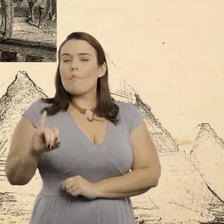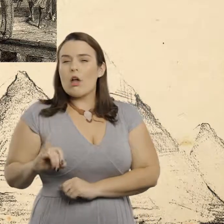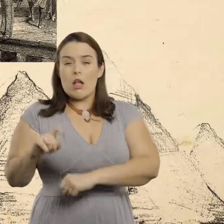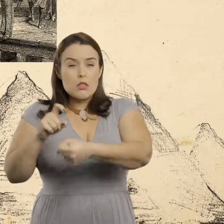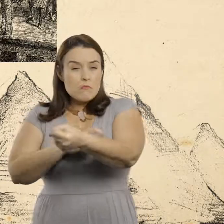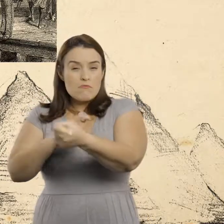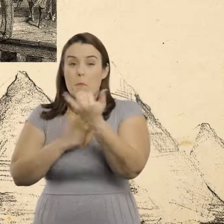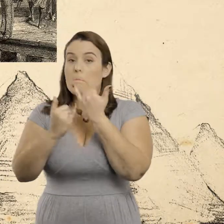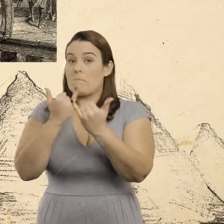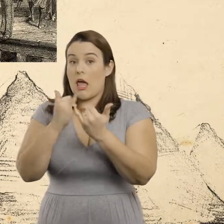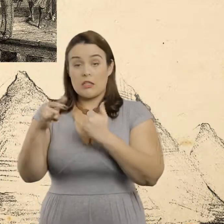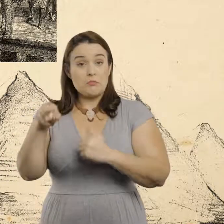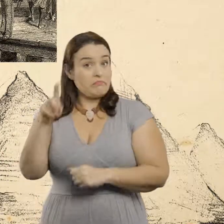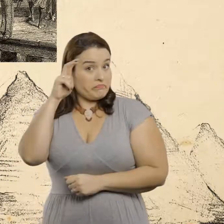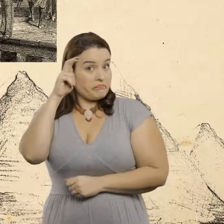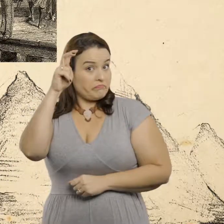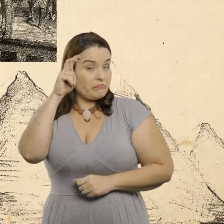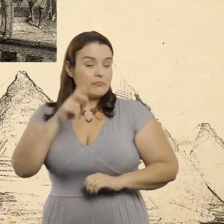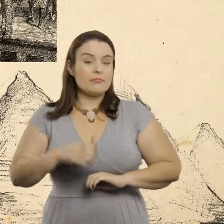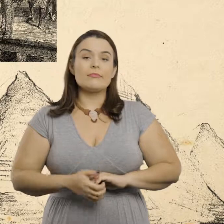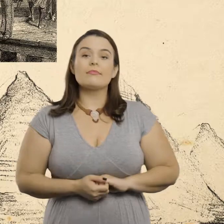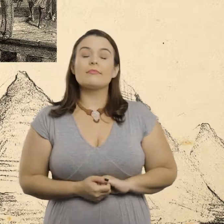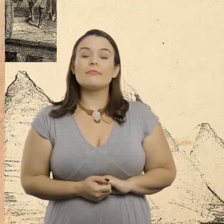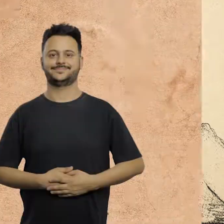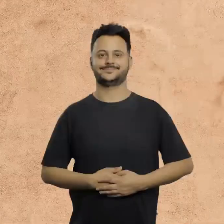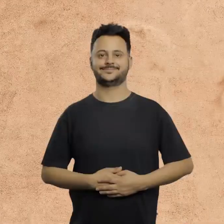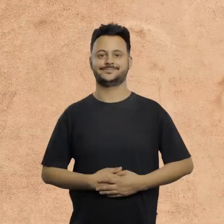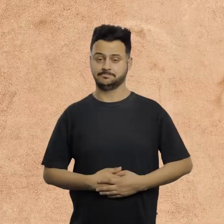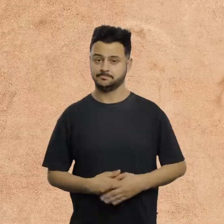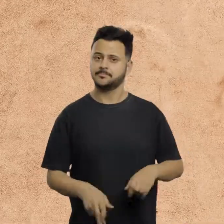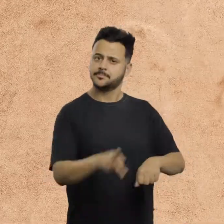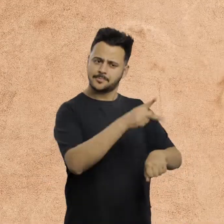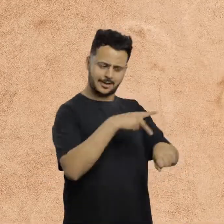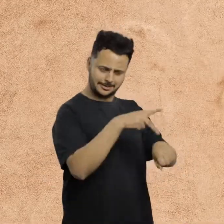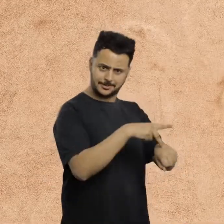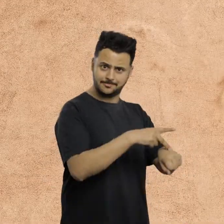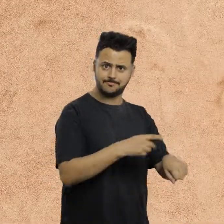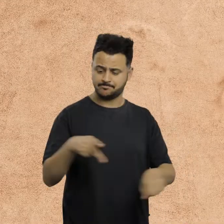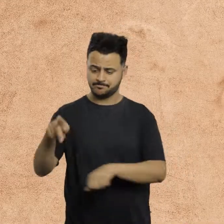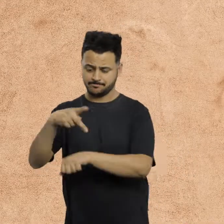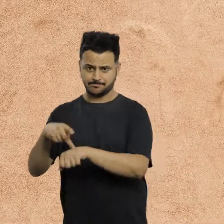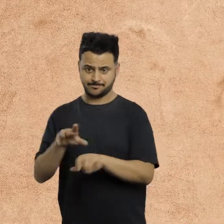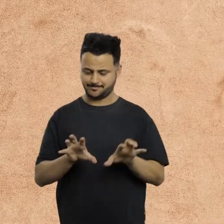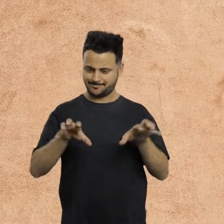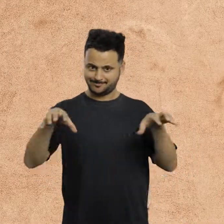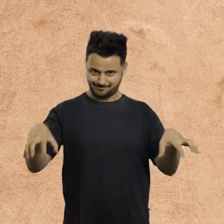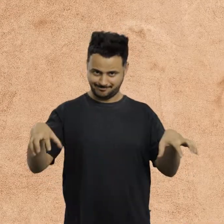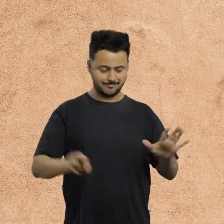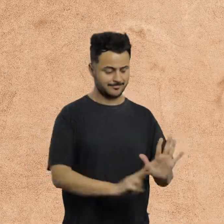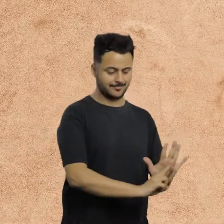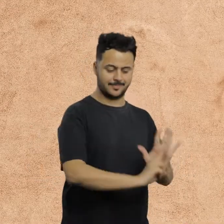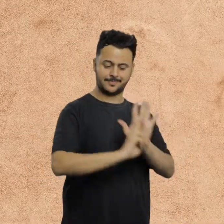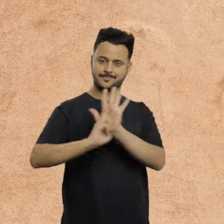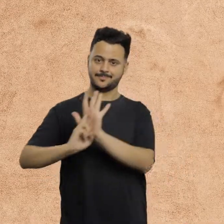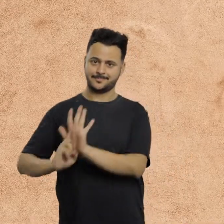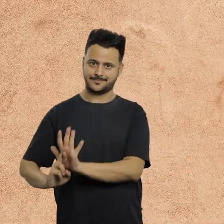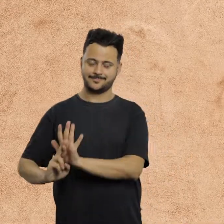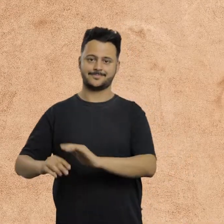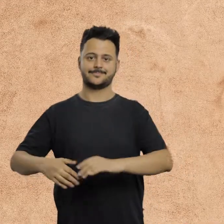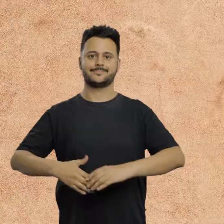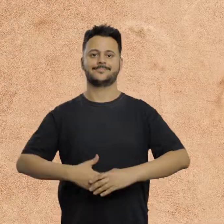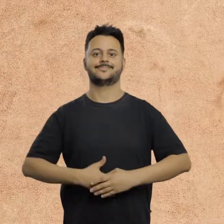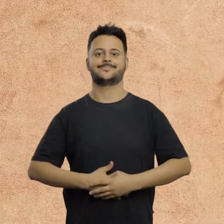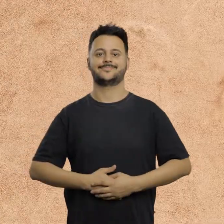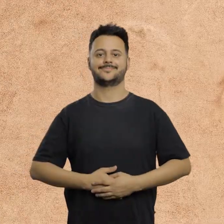magro, nervoso e parecia ser inteligente. Cônsul. Pessoa que representa um país em